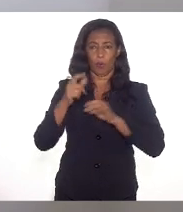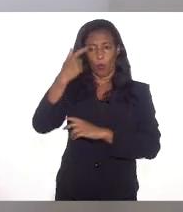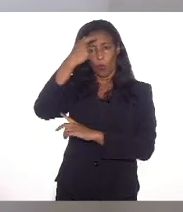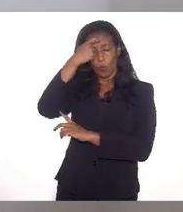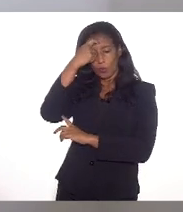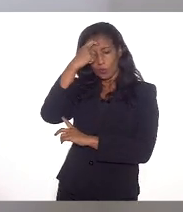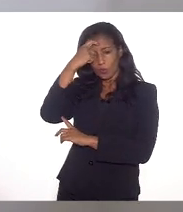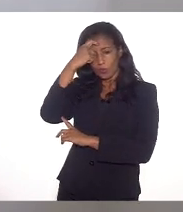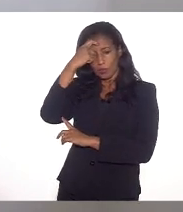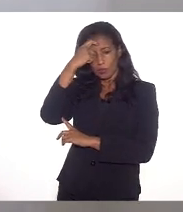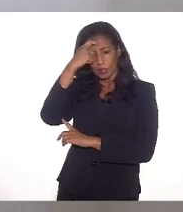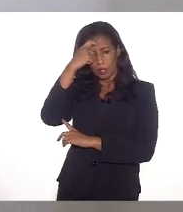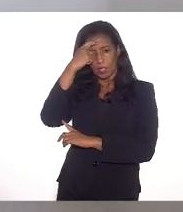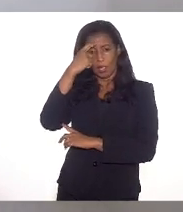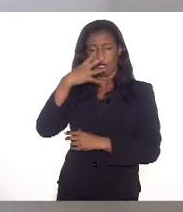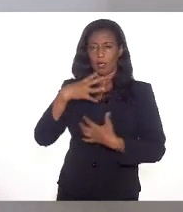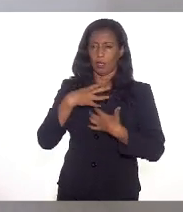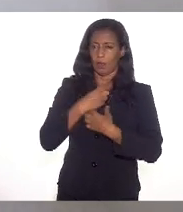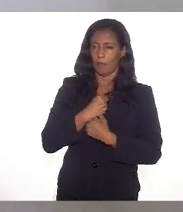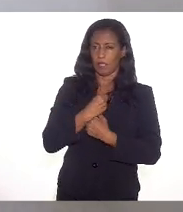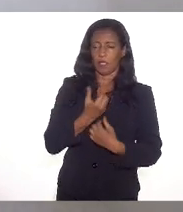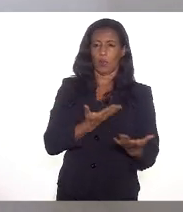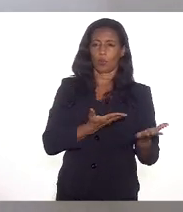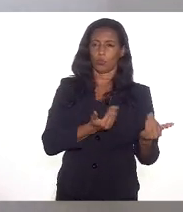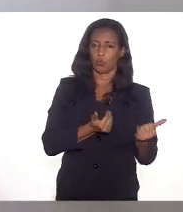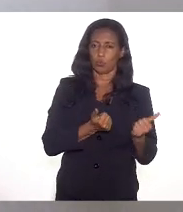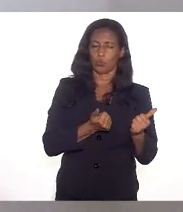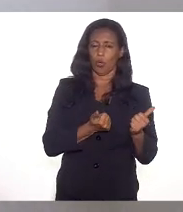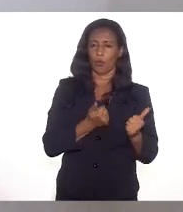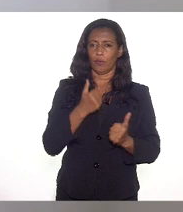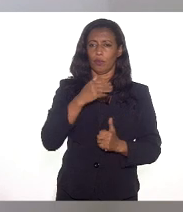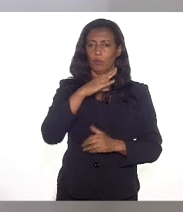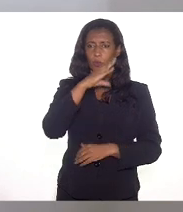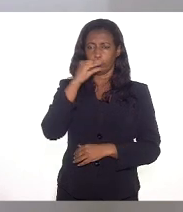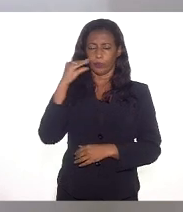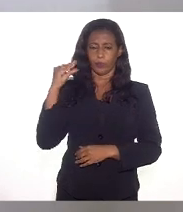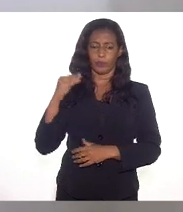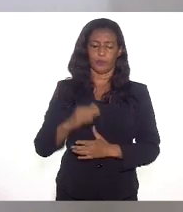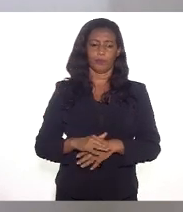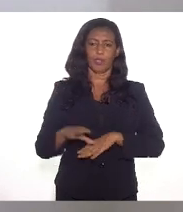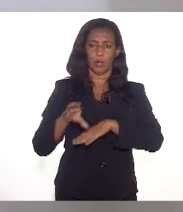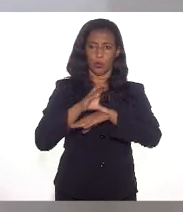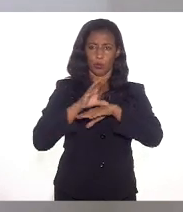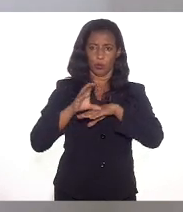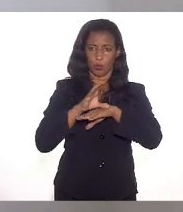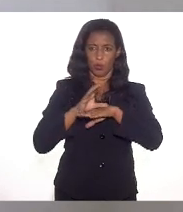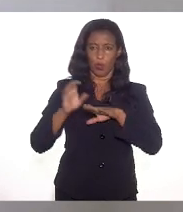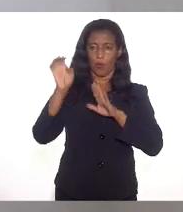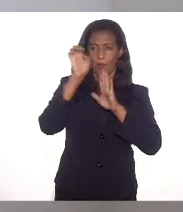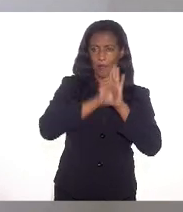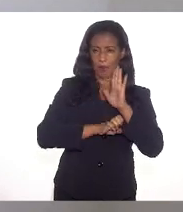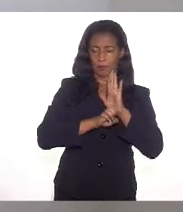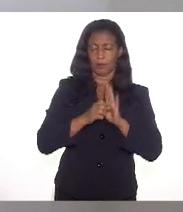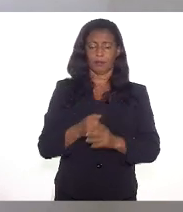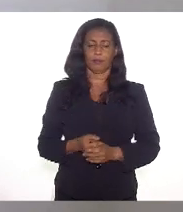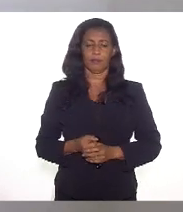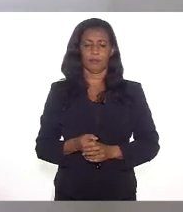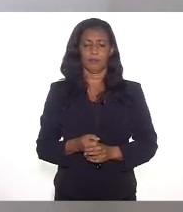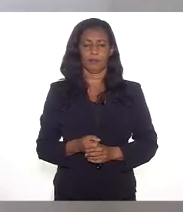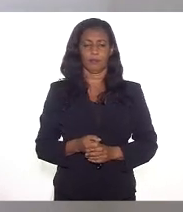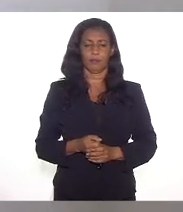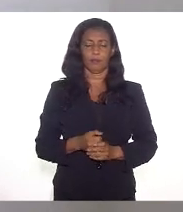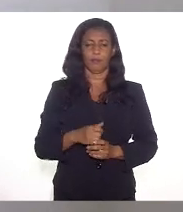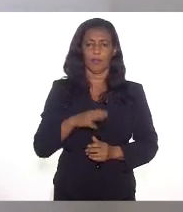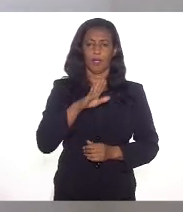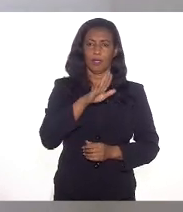Conscientização da Depressão Infanto-Juvenil. Pareceres da Comissão de Constituição e Justiça pela condicionalidade, com emendas. De assunto da criança, adolescente